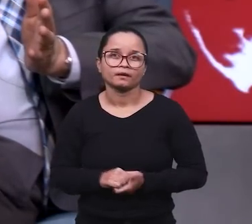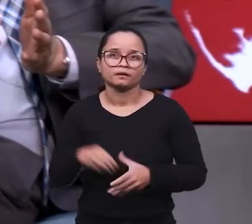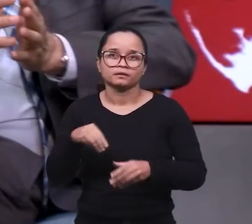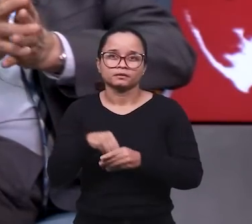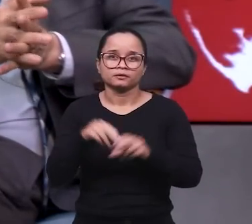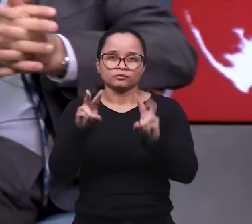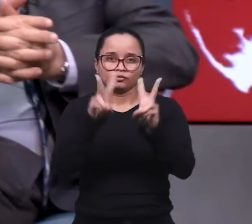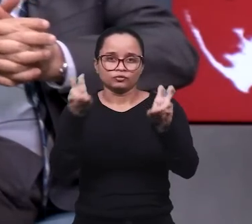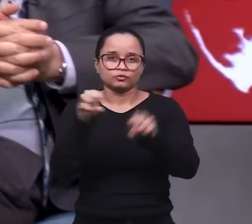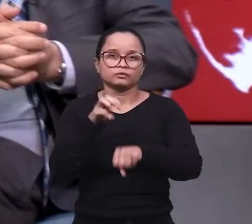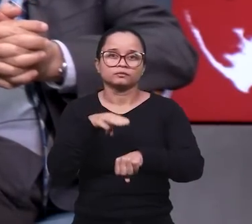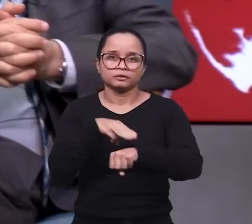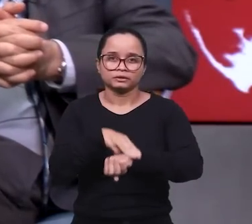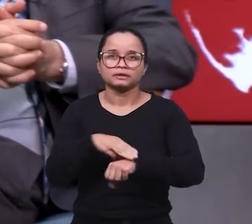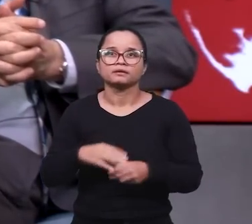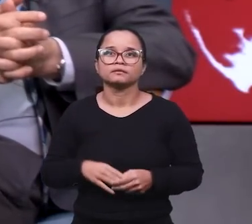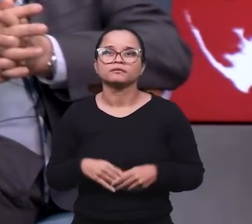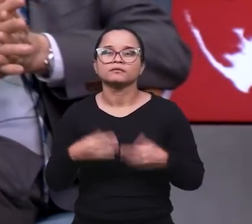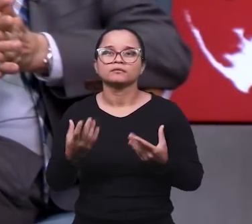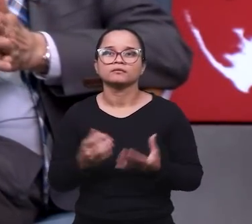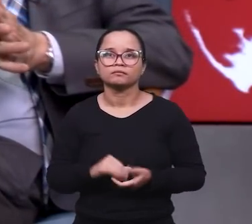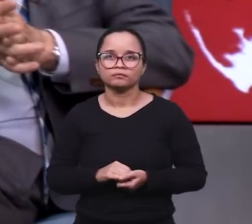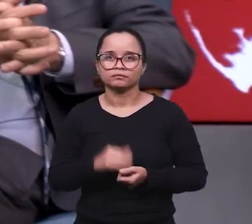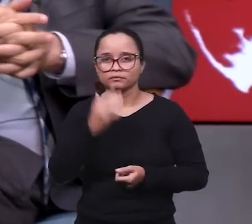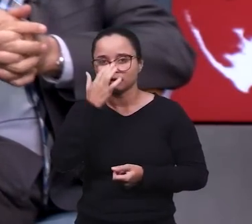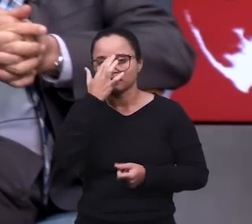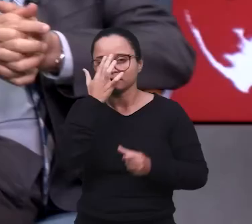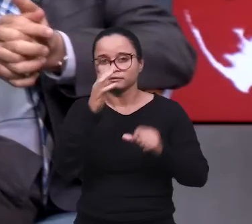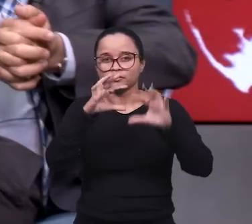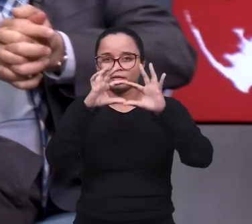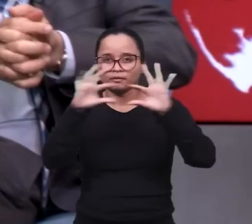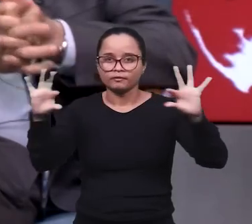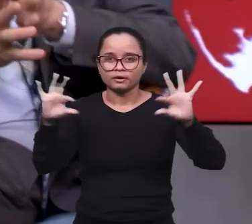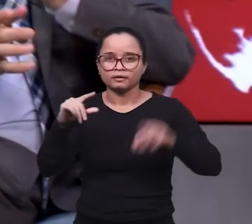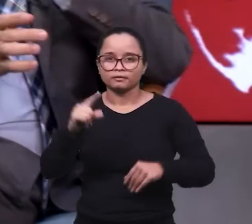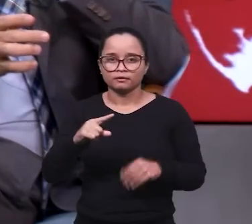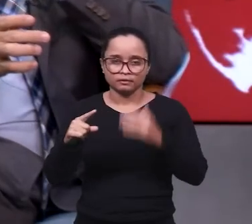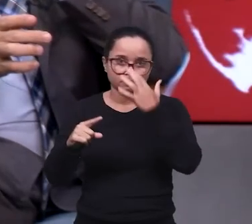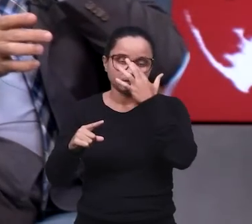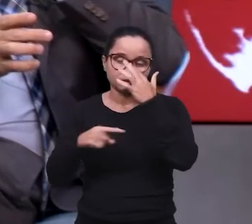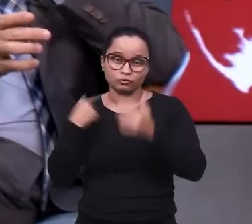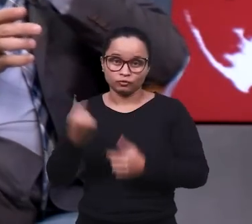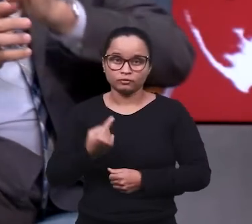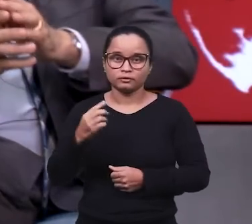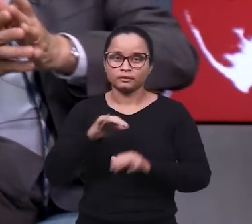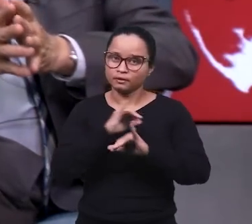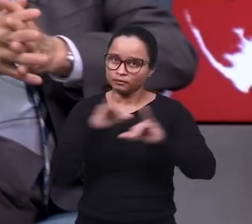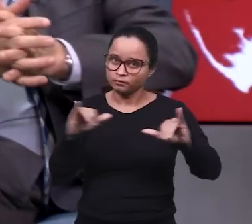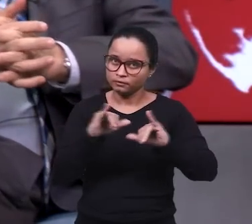ainda dentro do ministério, com uma frase que nós usamos.